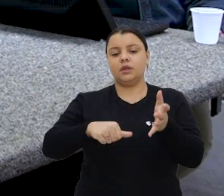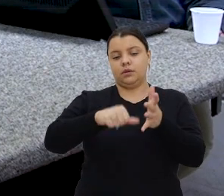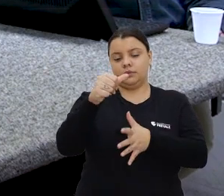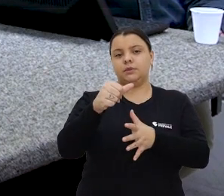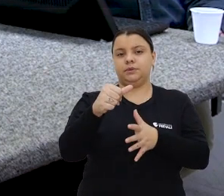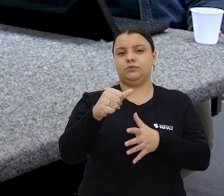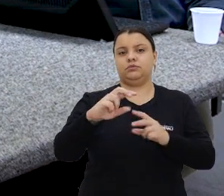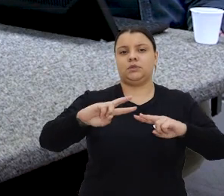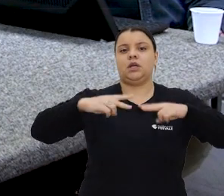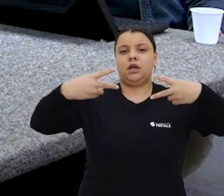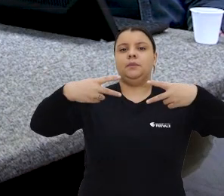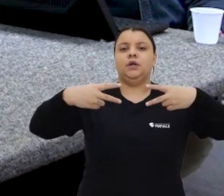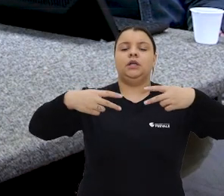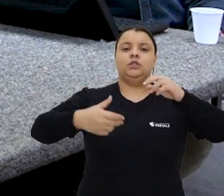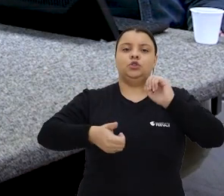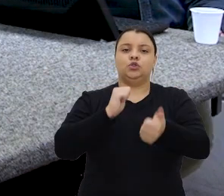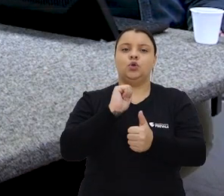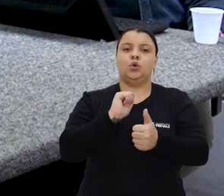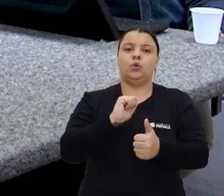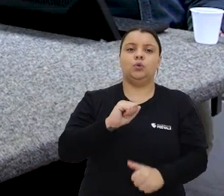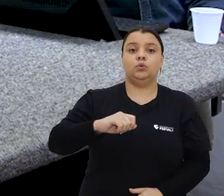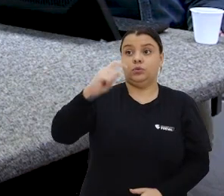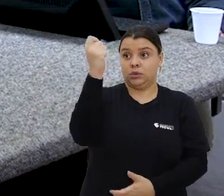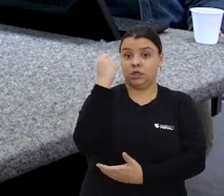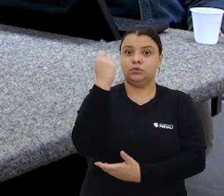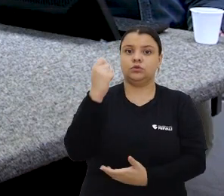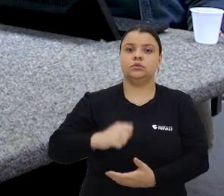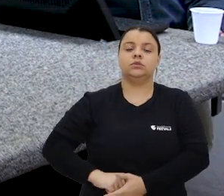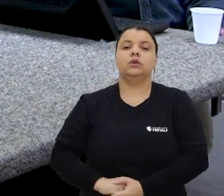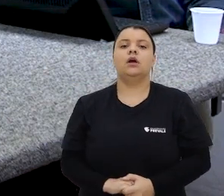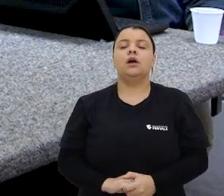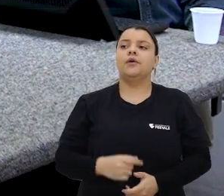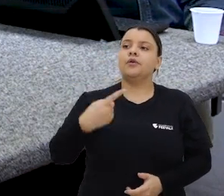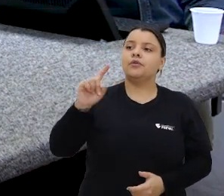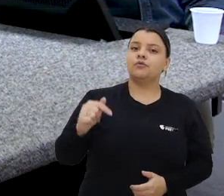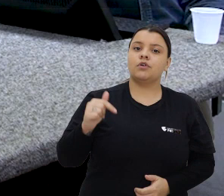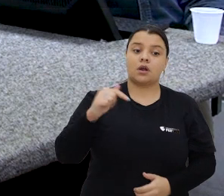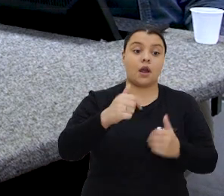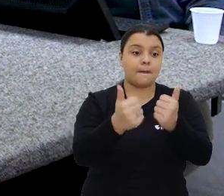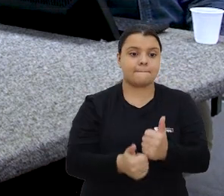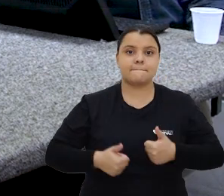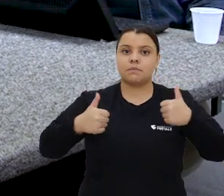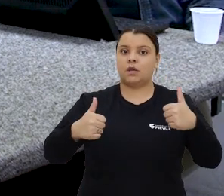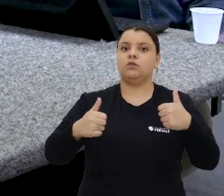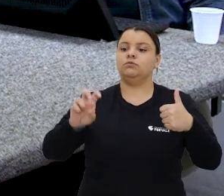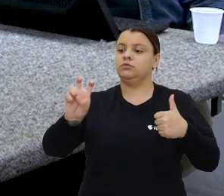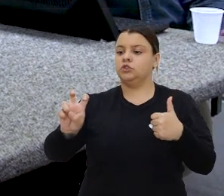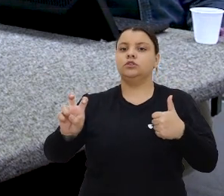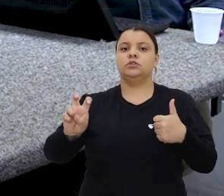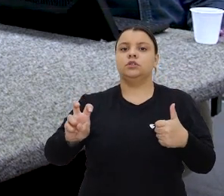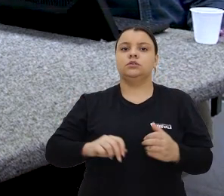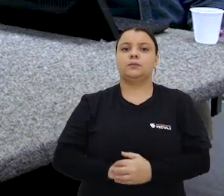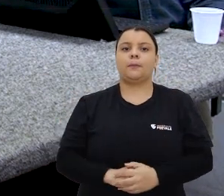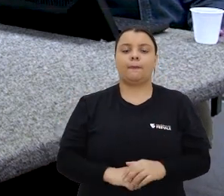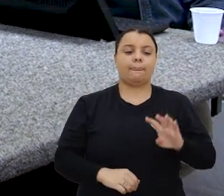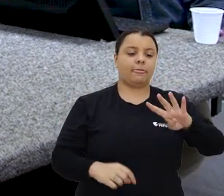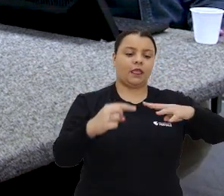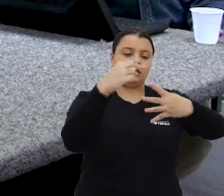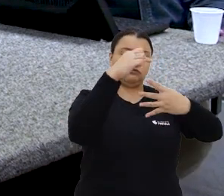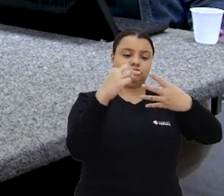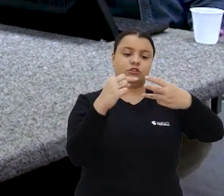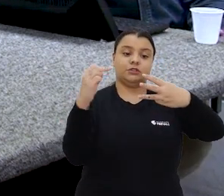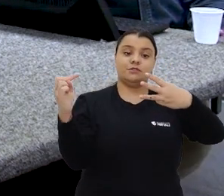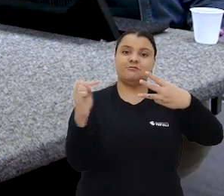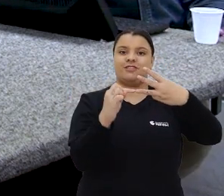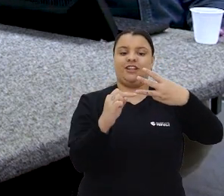trabalhei em 10 competições, que foi 2004 a 2014. Fui eleito melhor em 5 delas, fui indicado entre os 3 melhores em 8 delas,